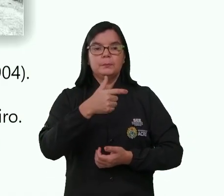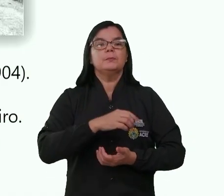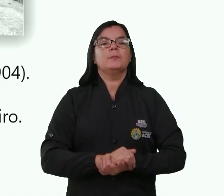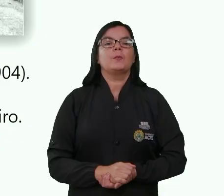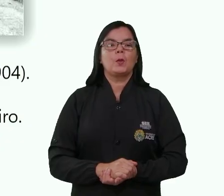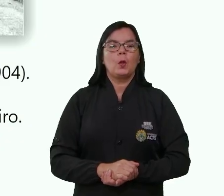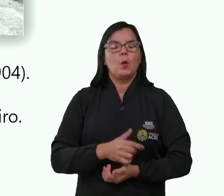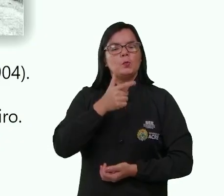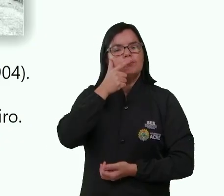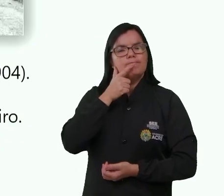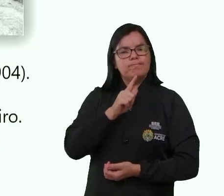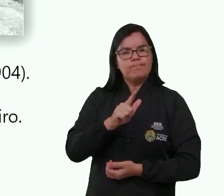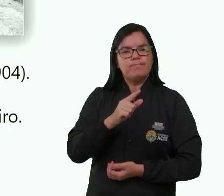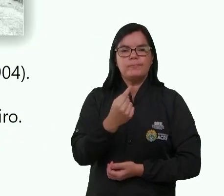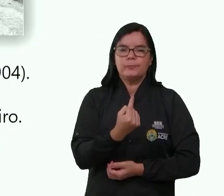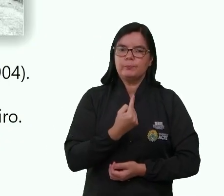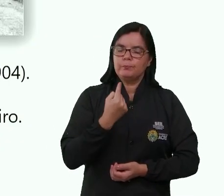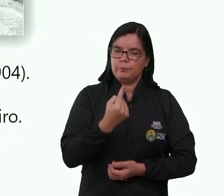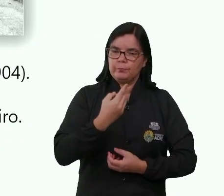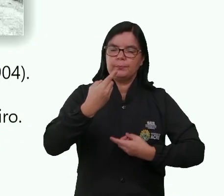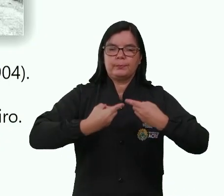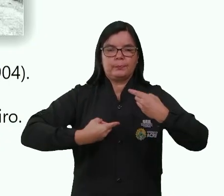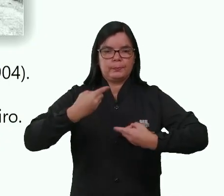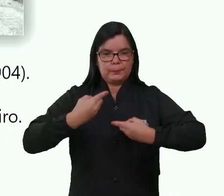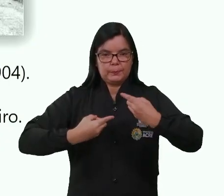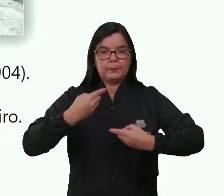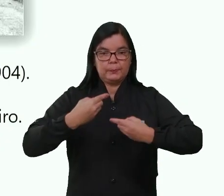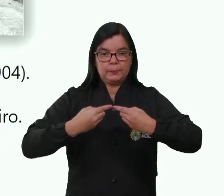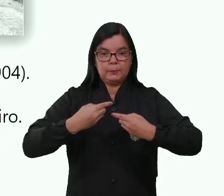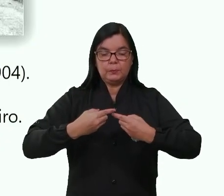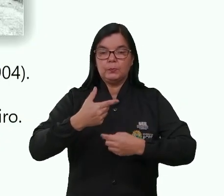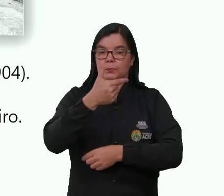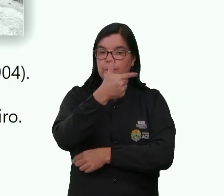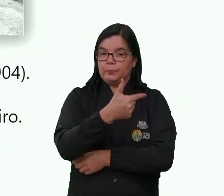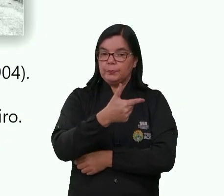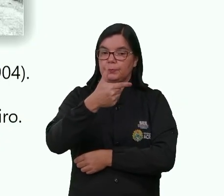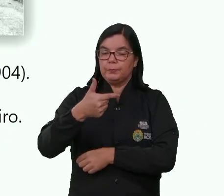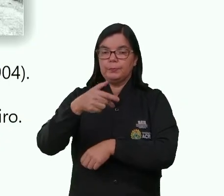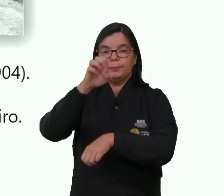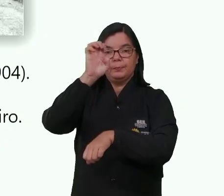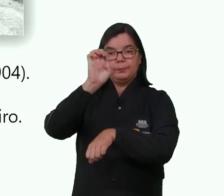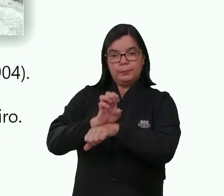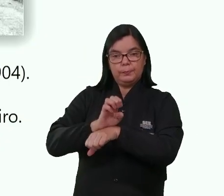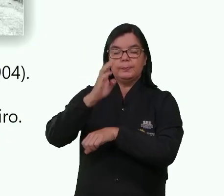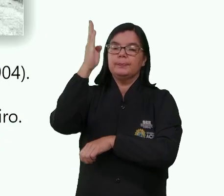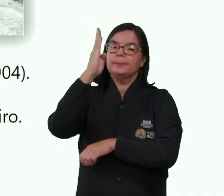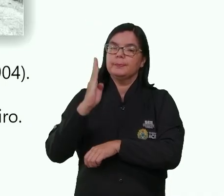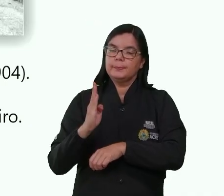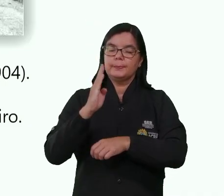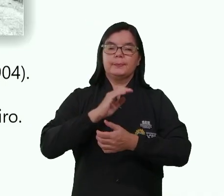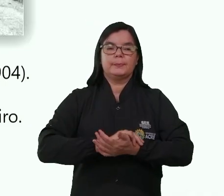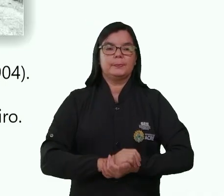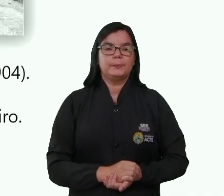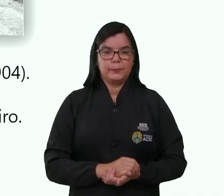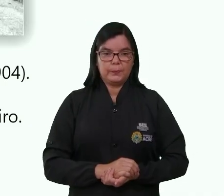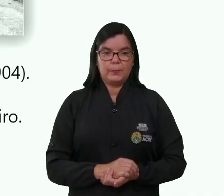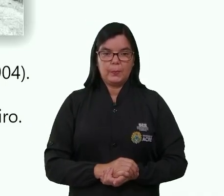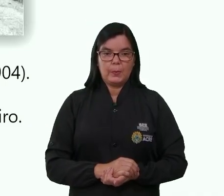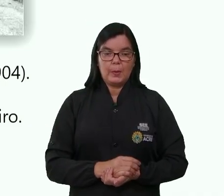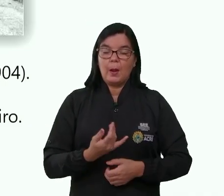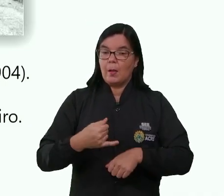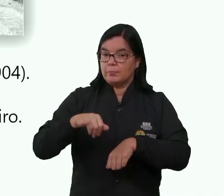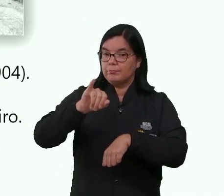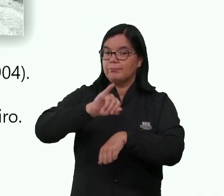1962, conquistou sua autonomia política, tornando-se o 22º estado brasileiro.